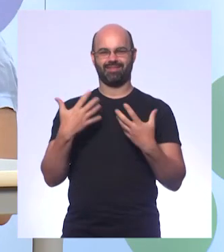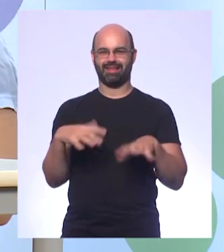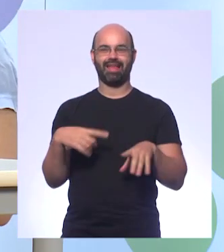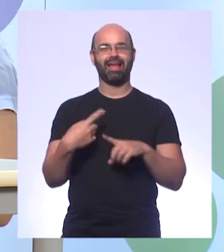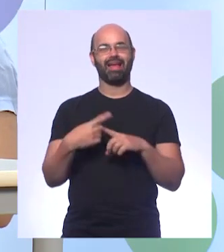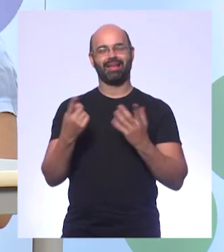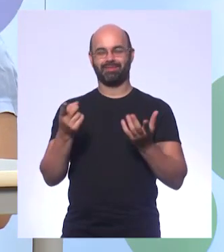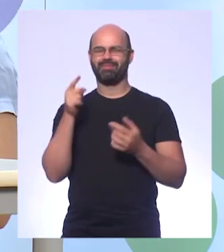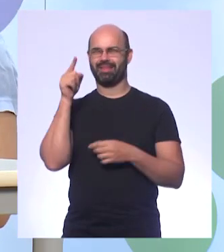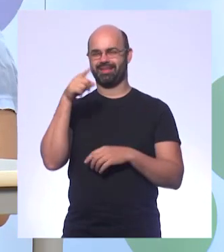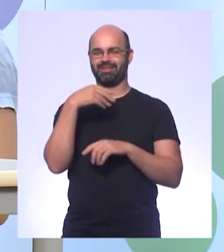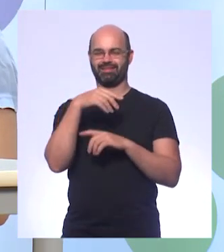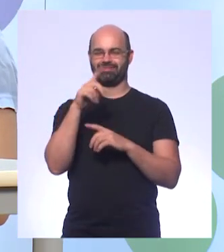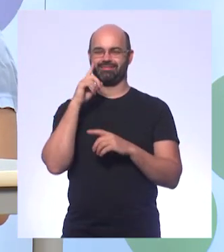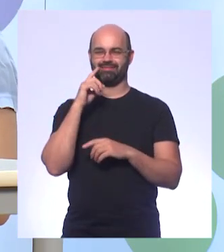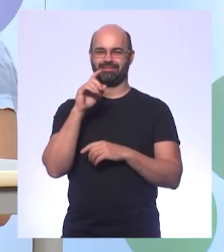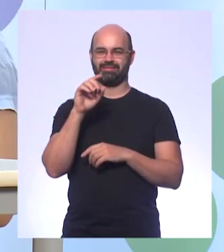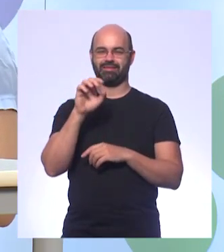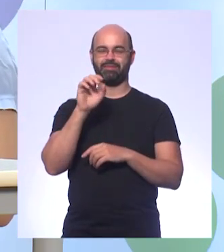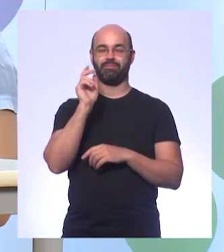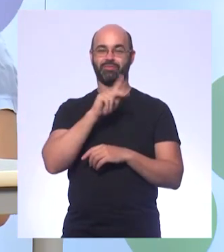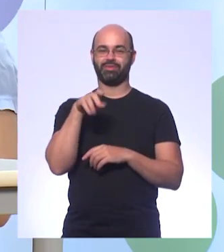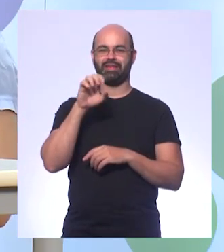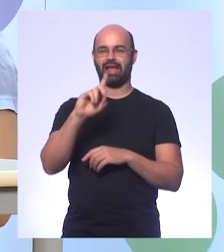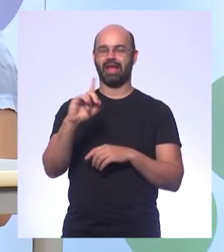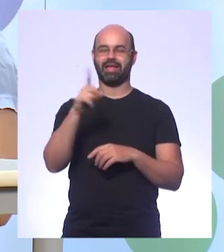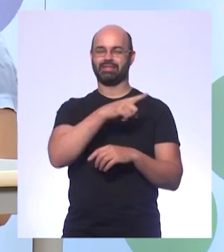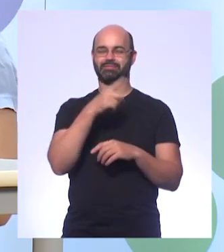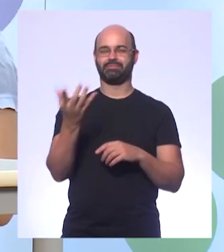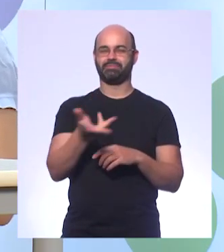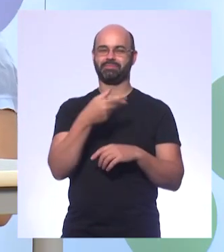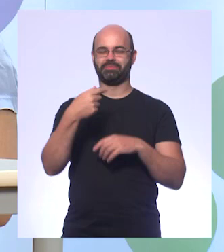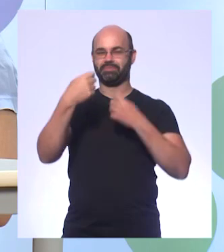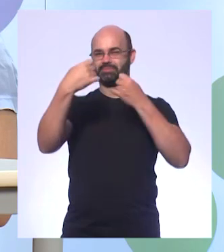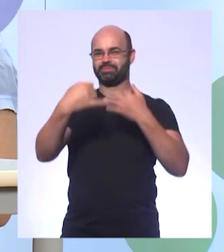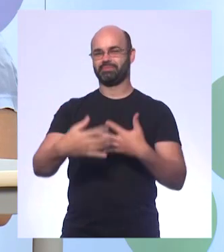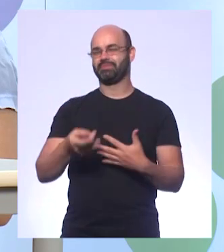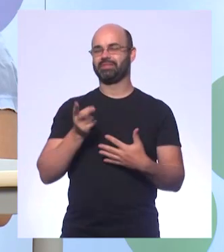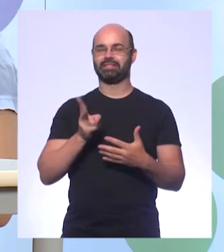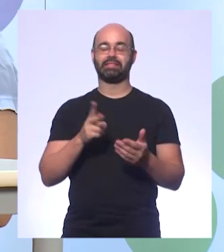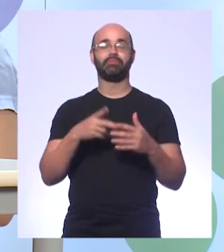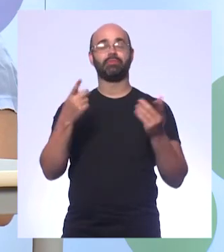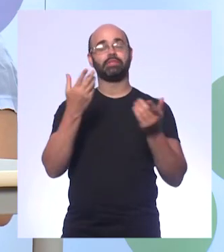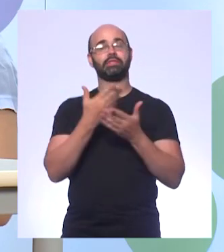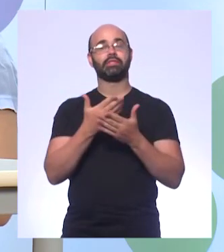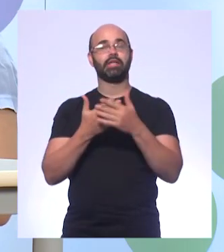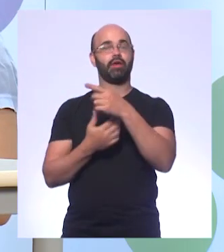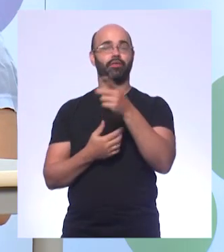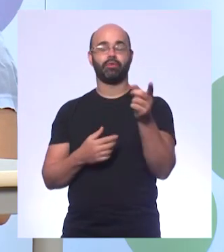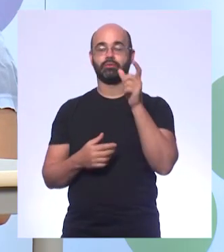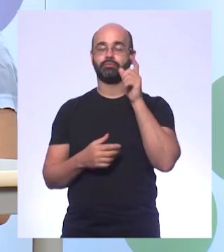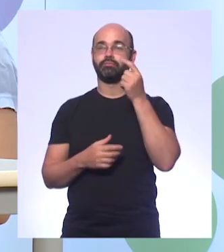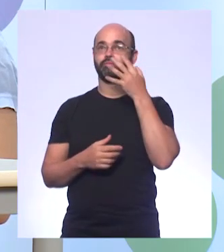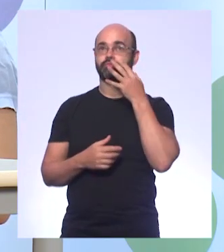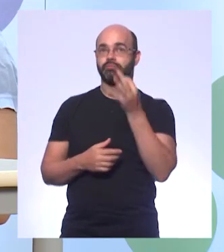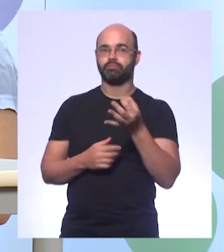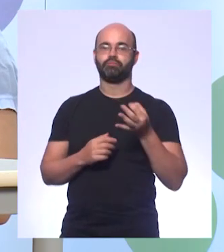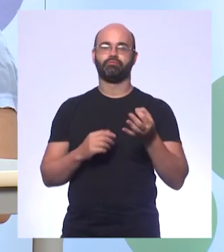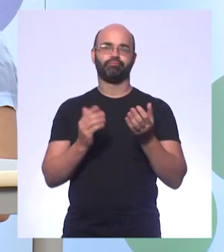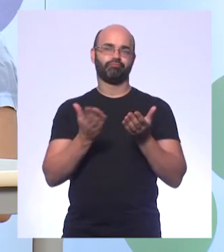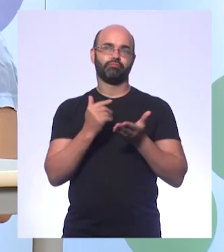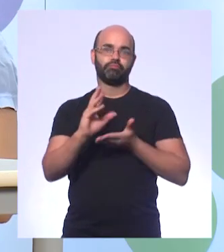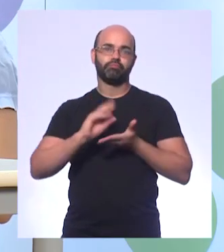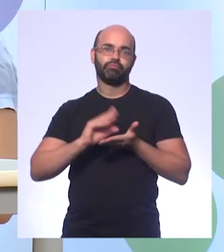como ele sempre faz, tá? Só relembrando, então, prestem bastante atenção na aula, anotem aquilo que vocês precisarem